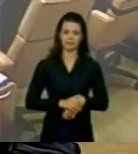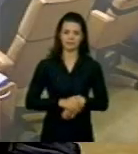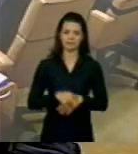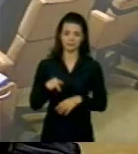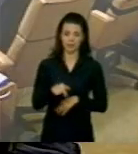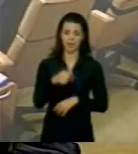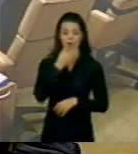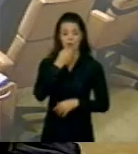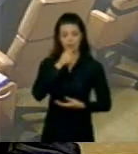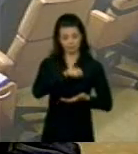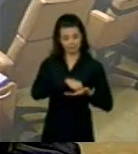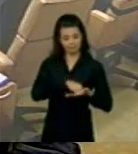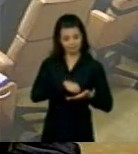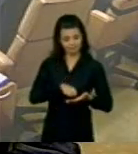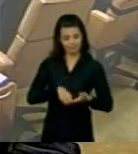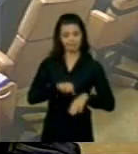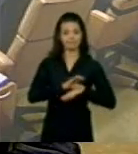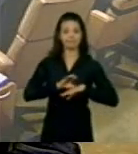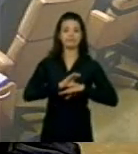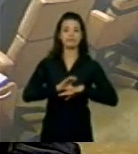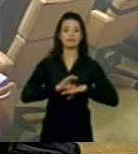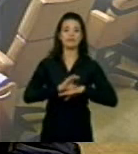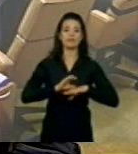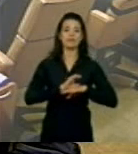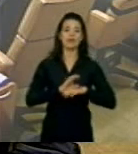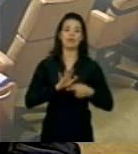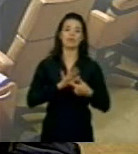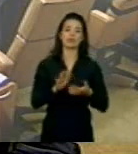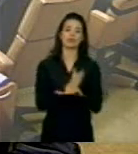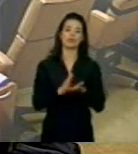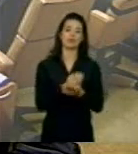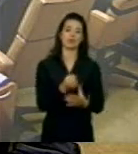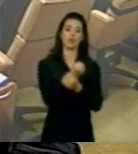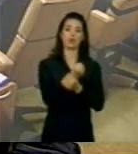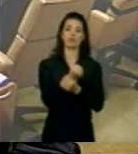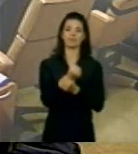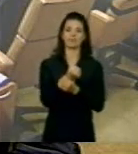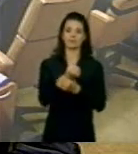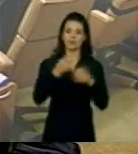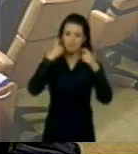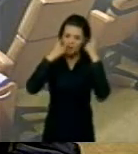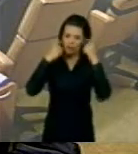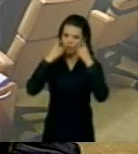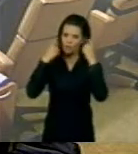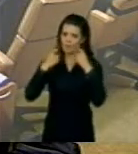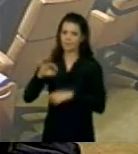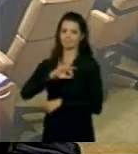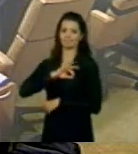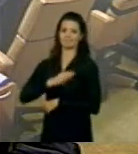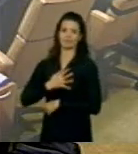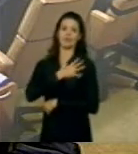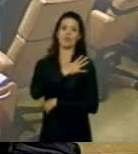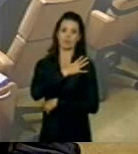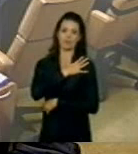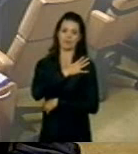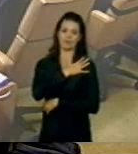Constituinte decidiu estabelecer garantias com receio da farda, mas é preciso concordar com Calmon de Passos. Às